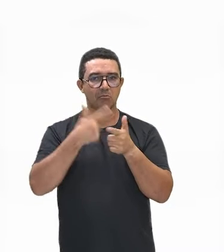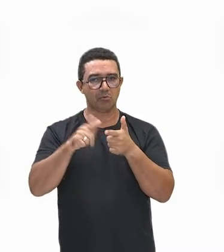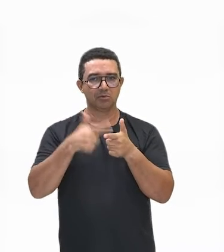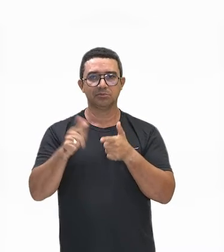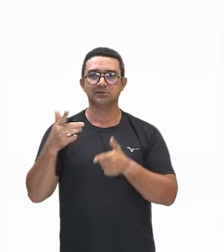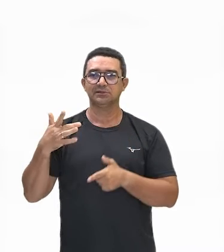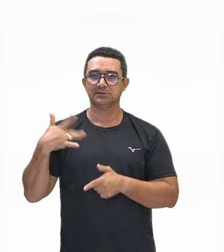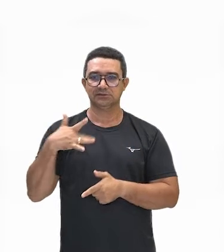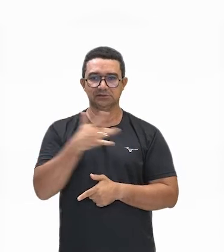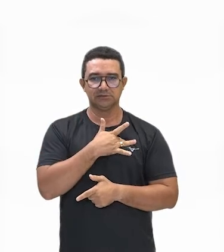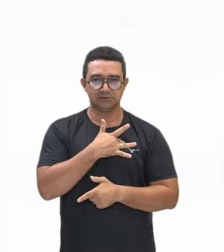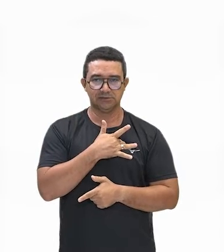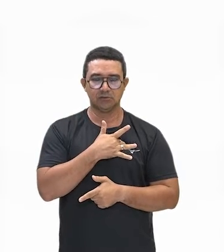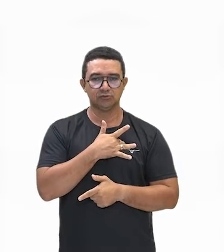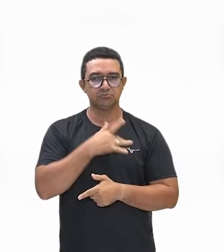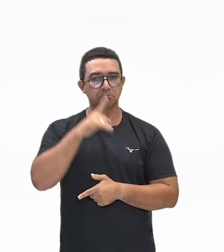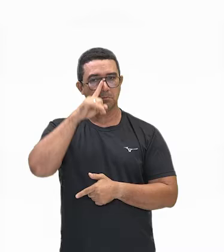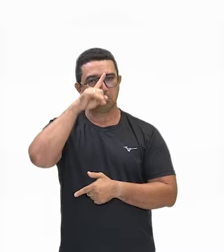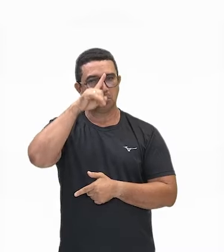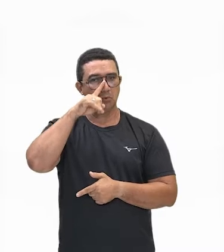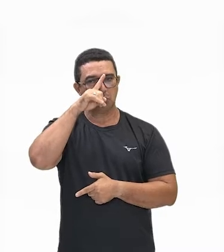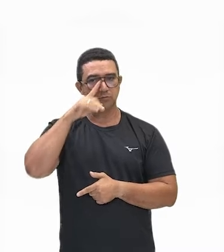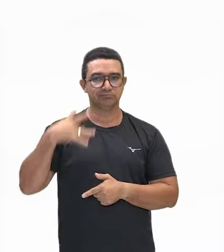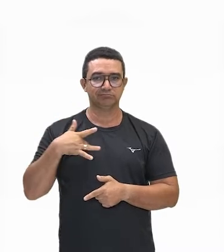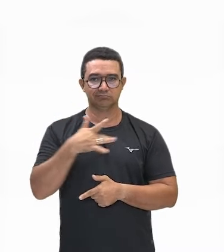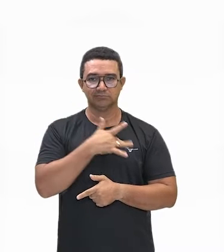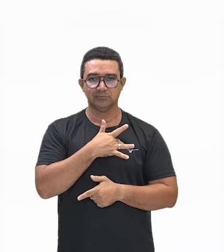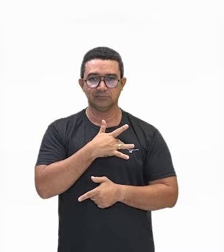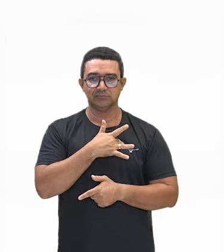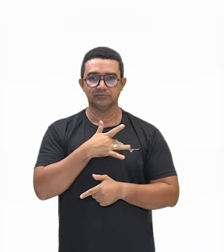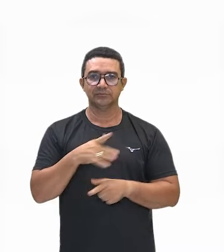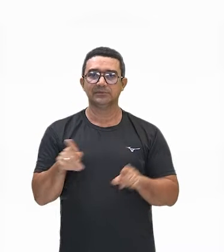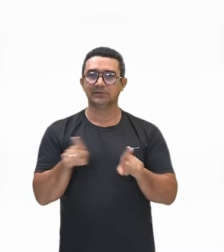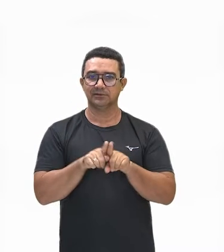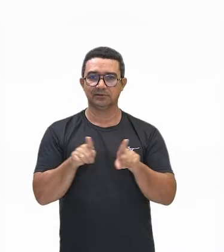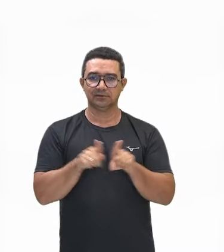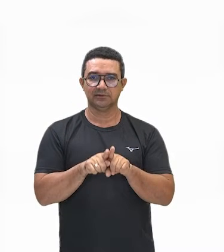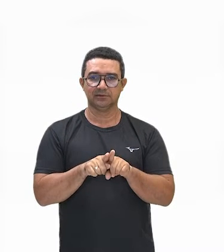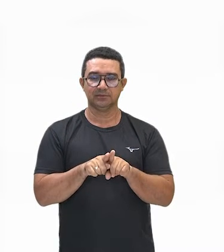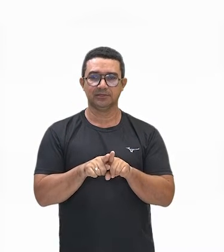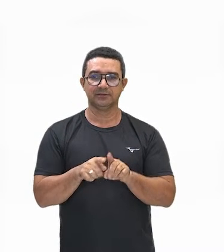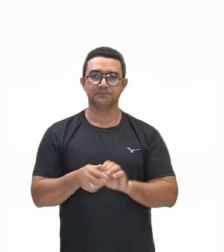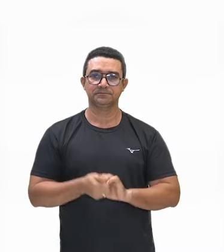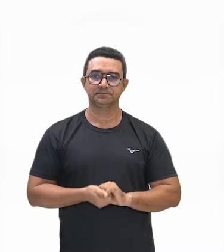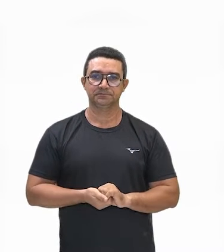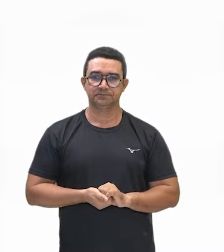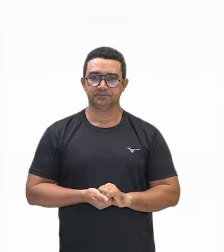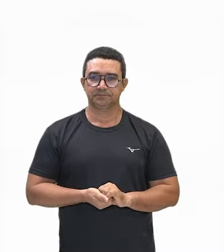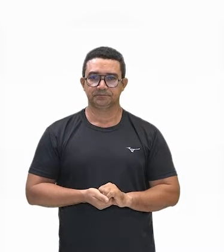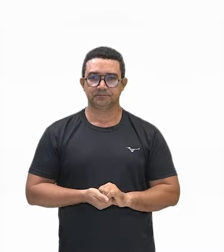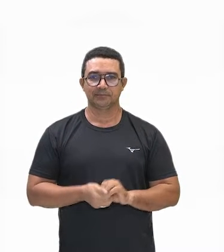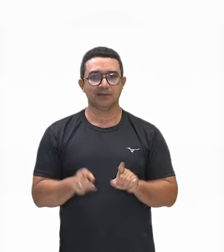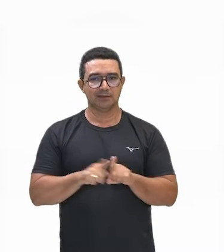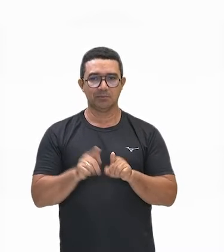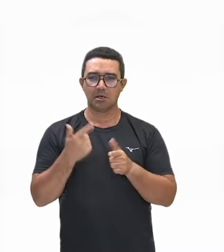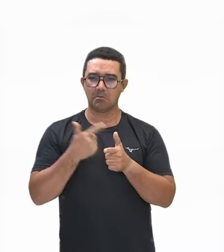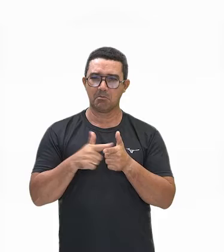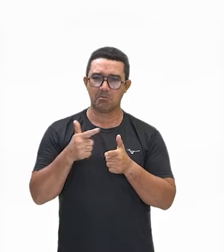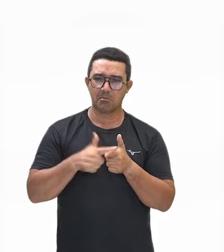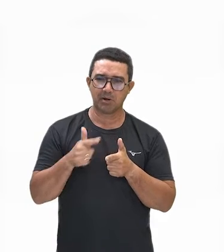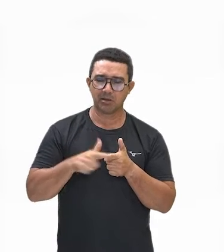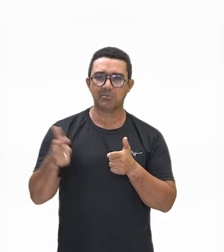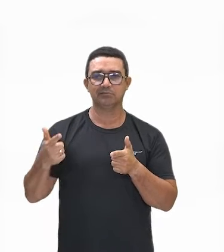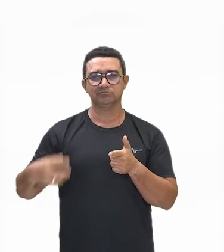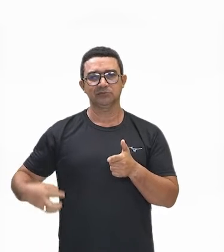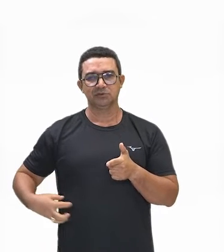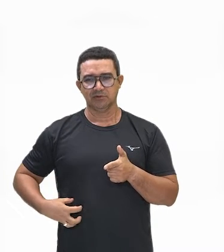including liver injury, incluindo ali problemas no fígado, tá? A palavrinha liver é